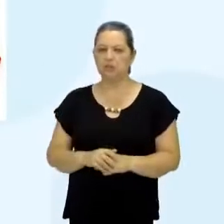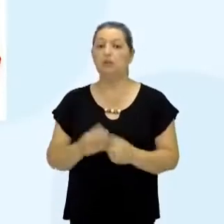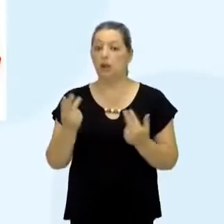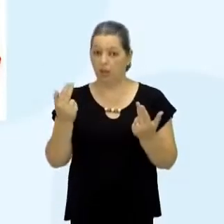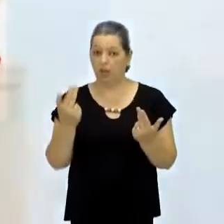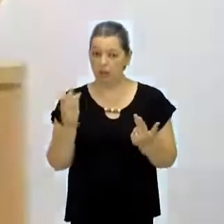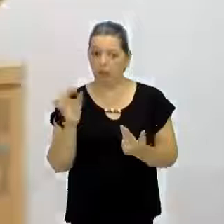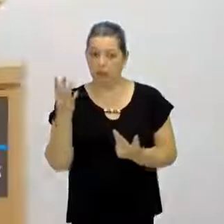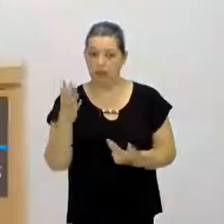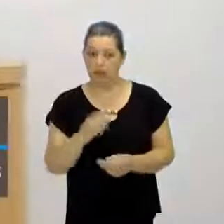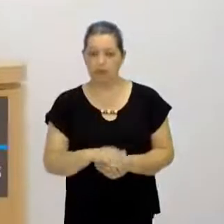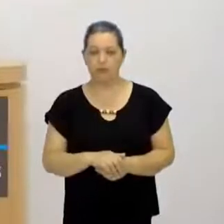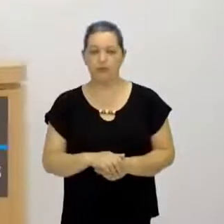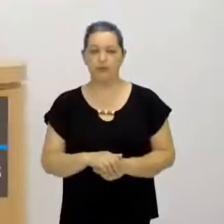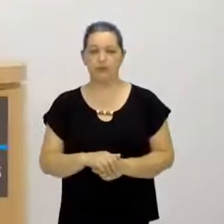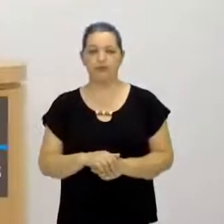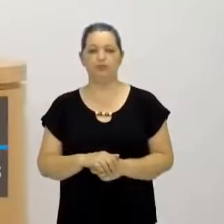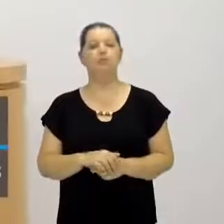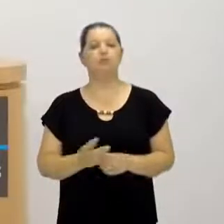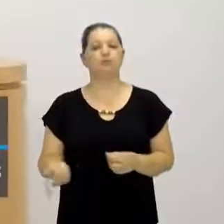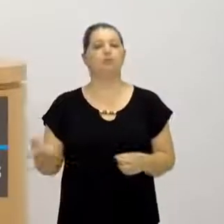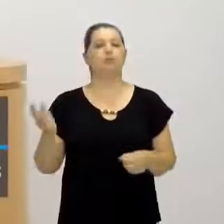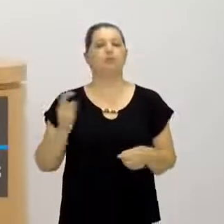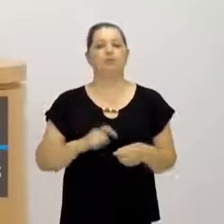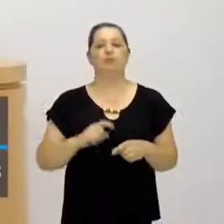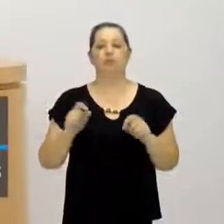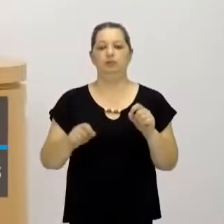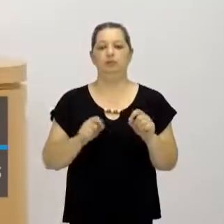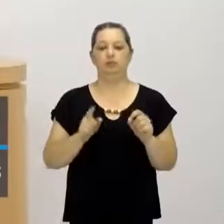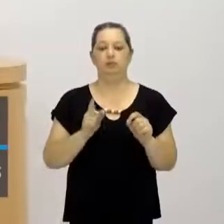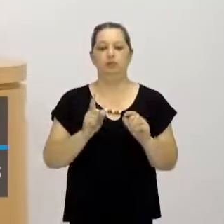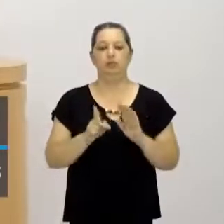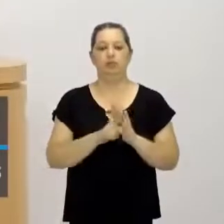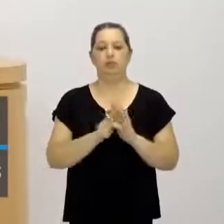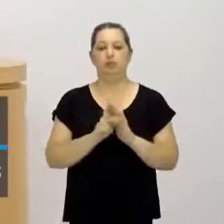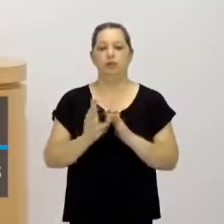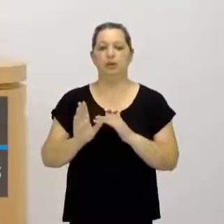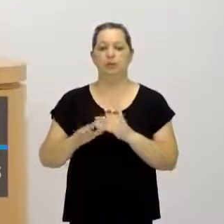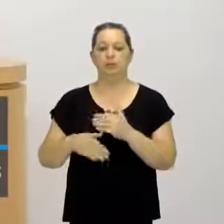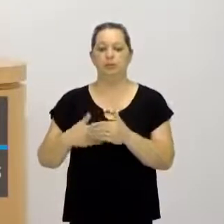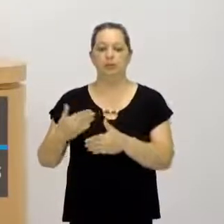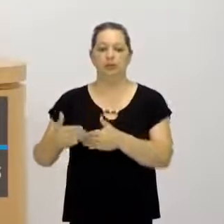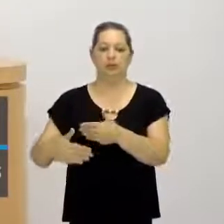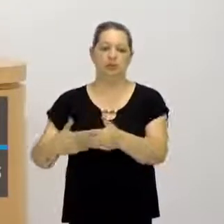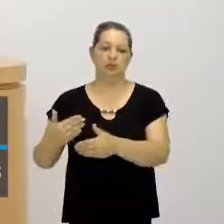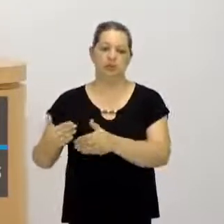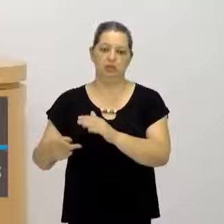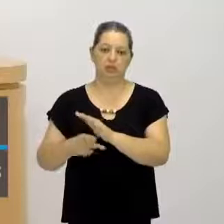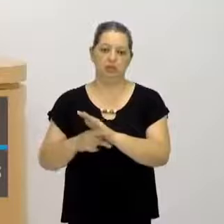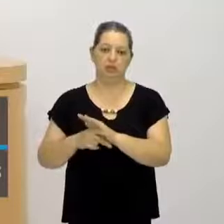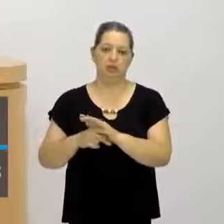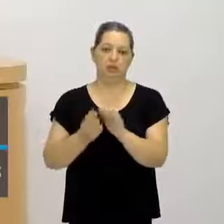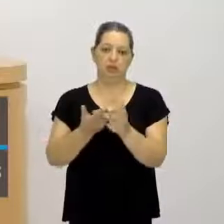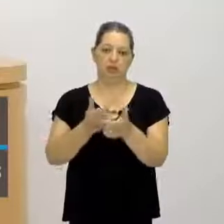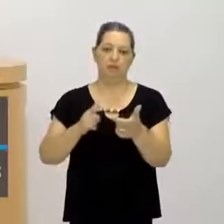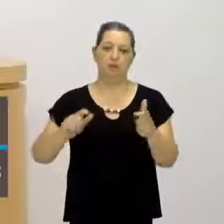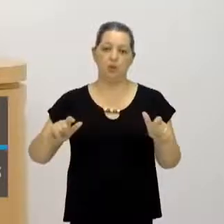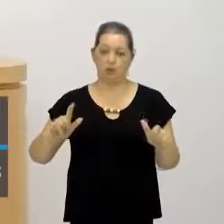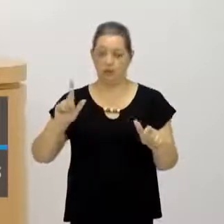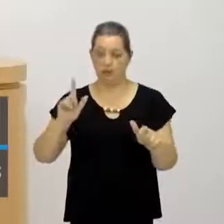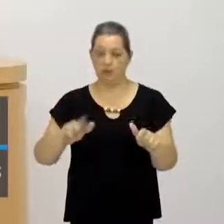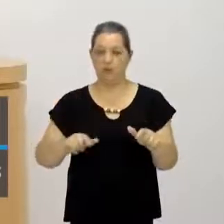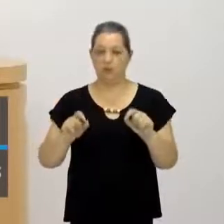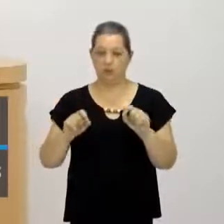Vou voltar aqui para Gente, todo o processo de deslocamento humano, eu não vou dizer todo, mas a grande maioria dele,